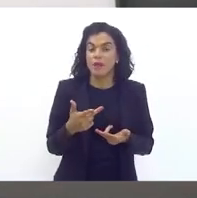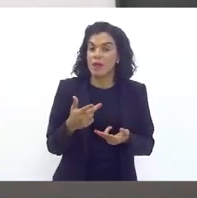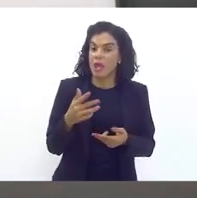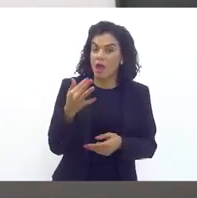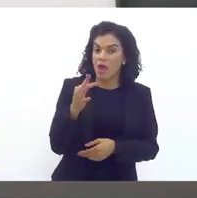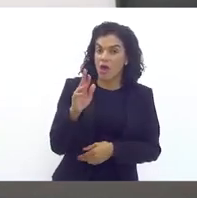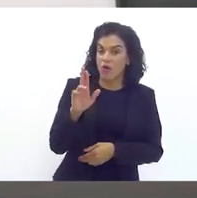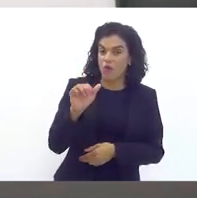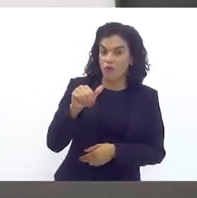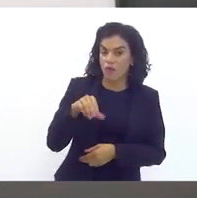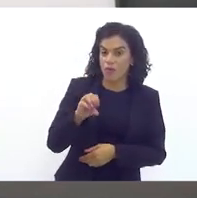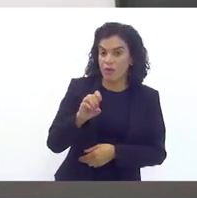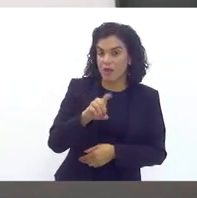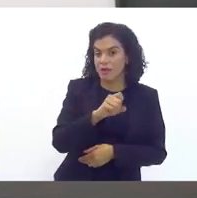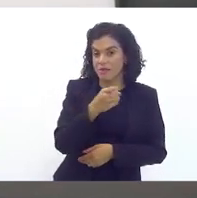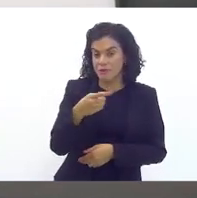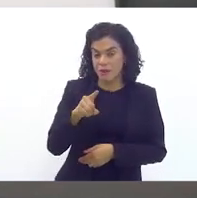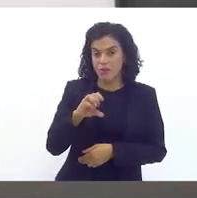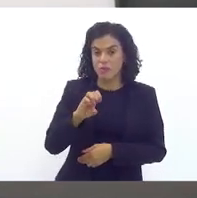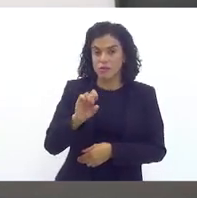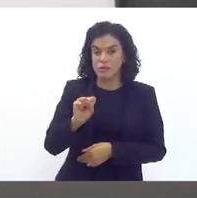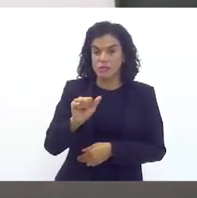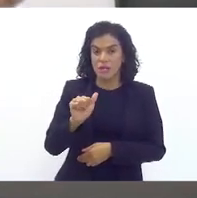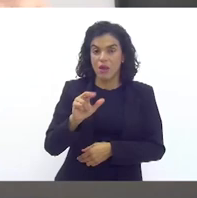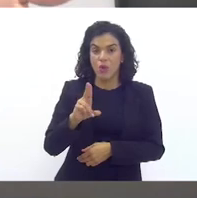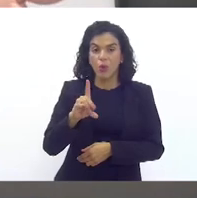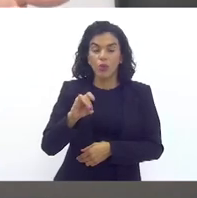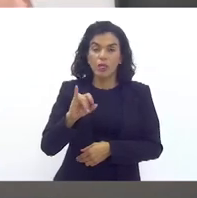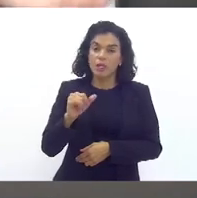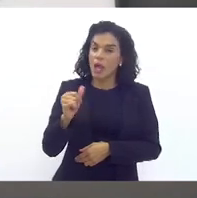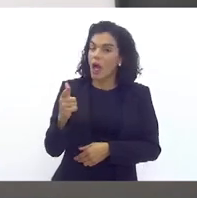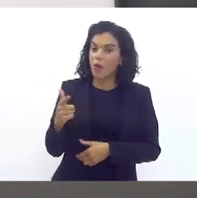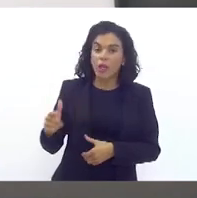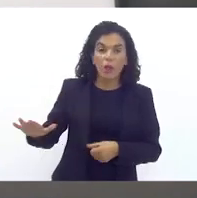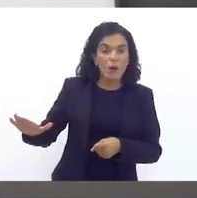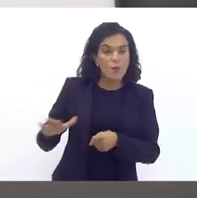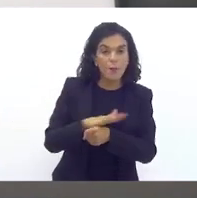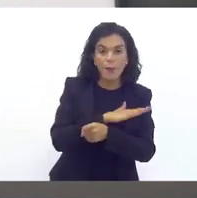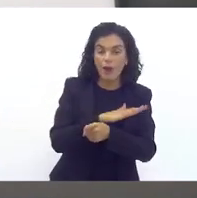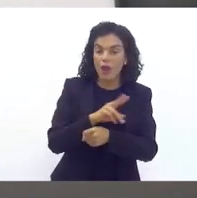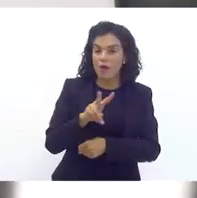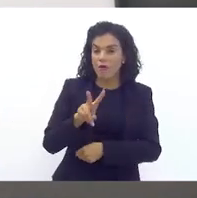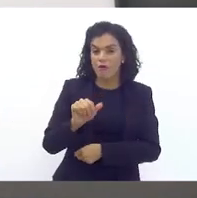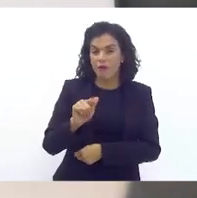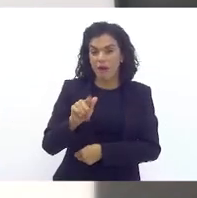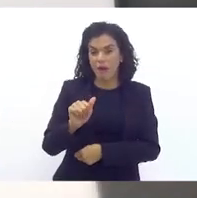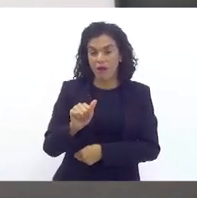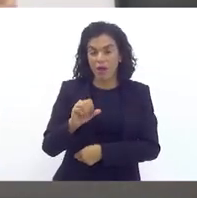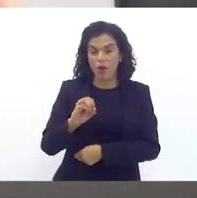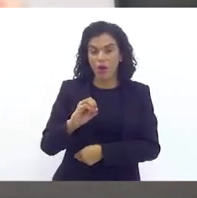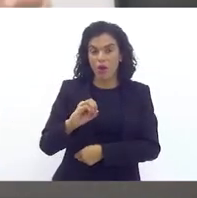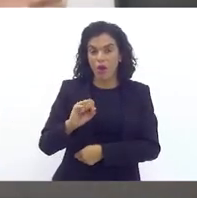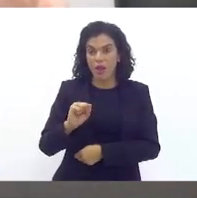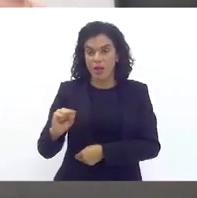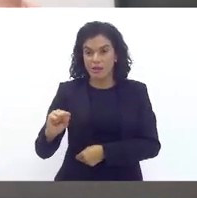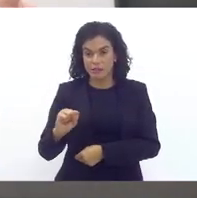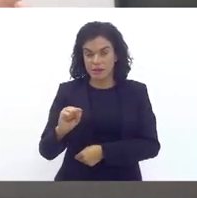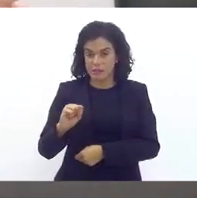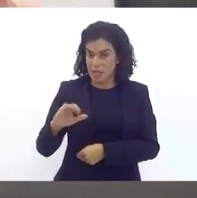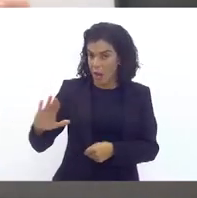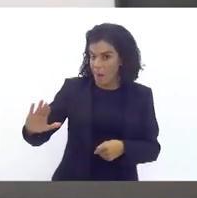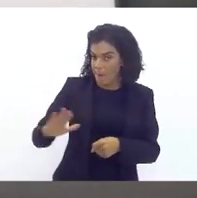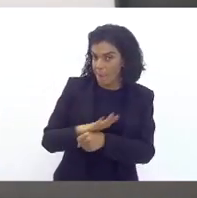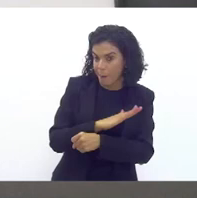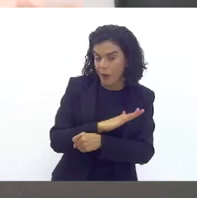Saúde está suprindo todas as vagas das OS. Então, se ela está